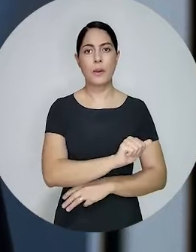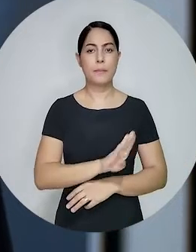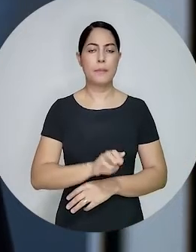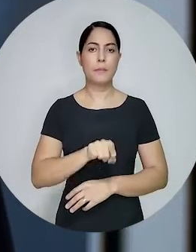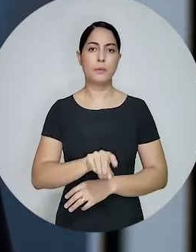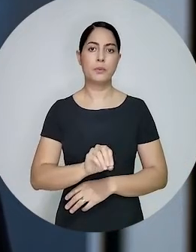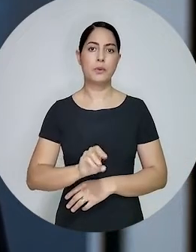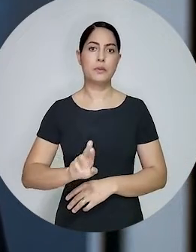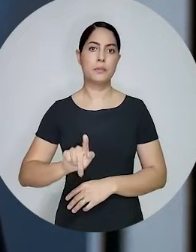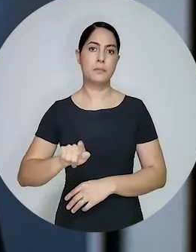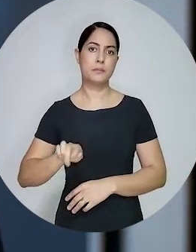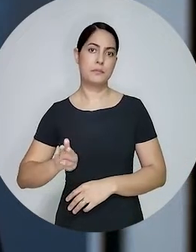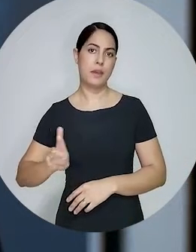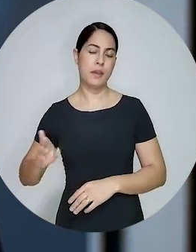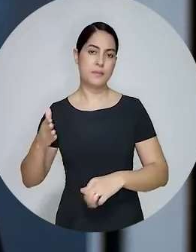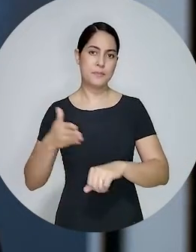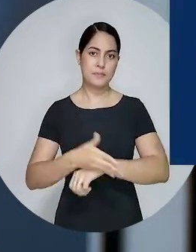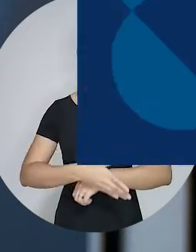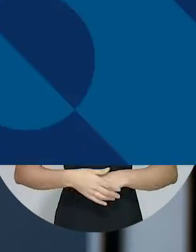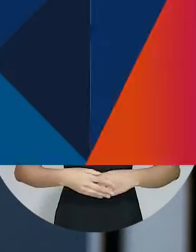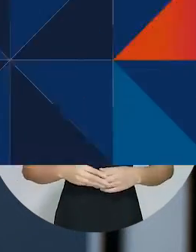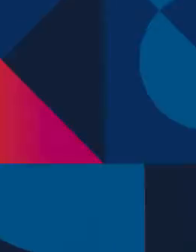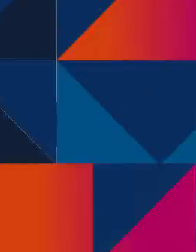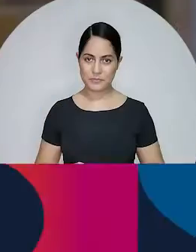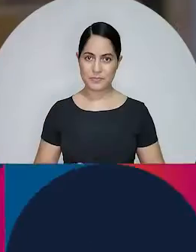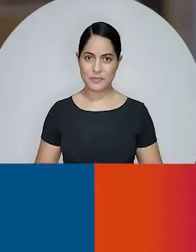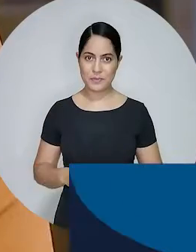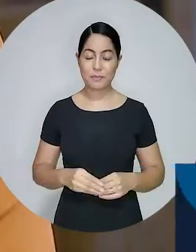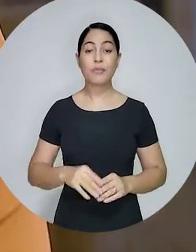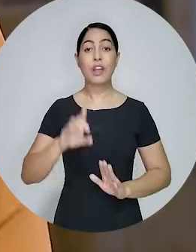em oab.org.br.